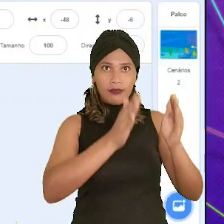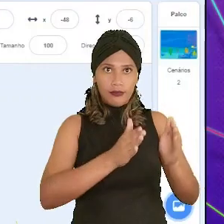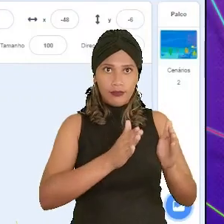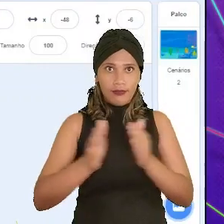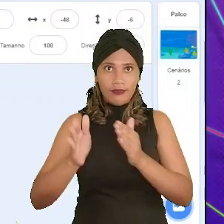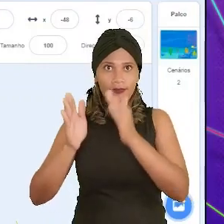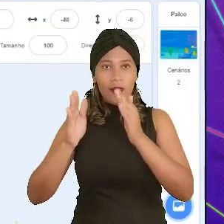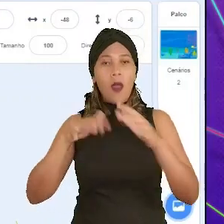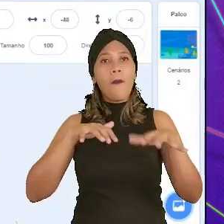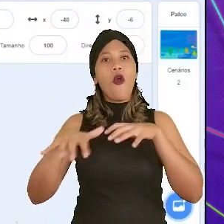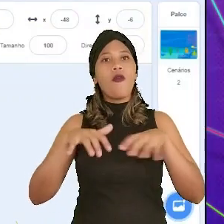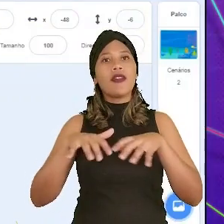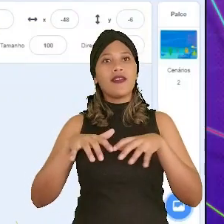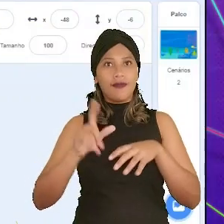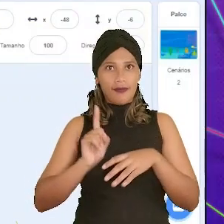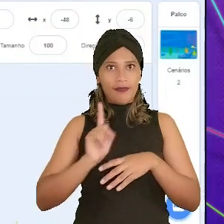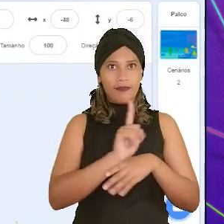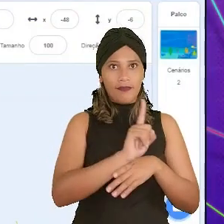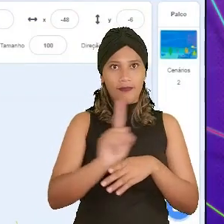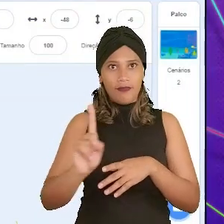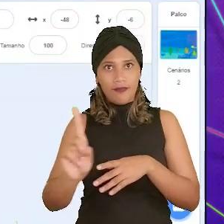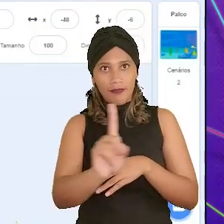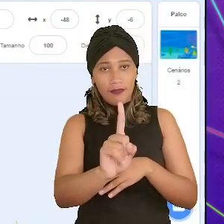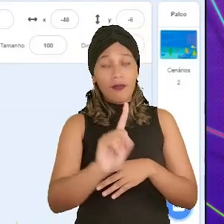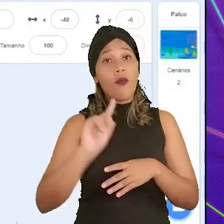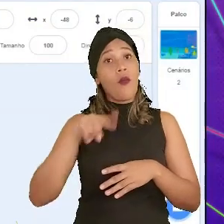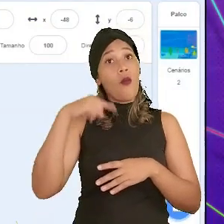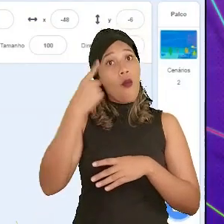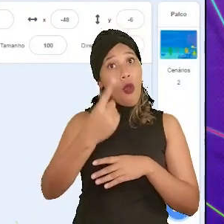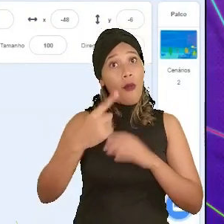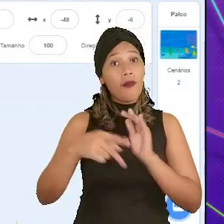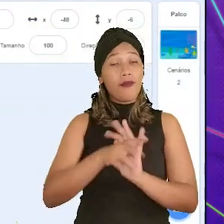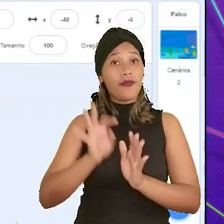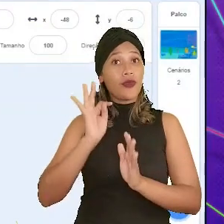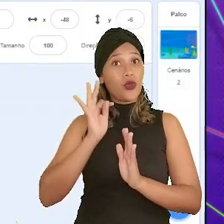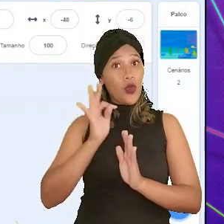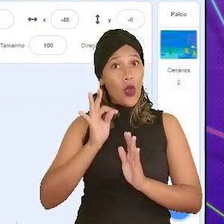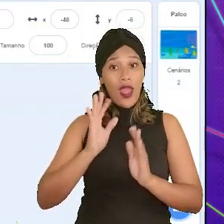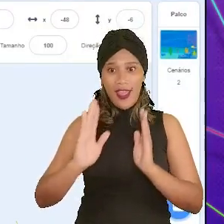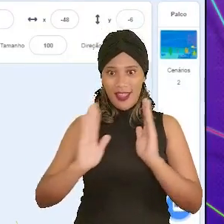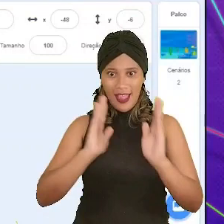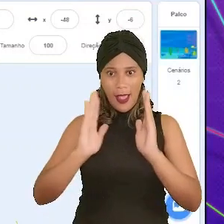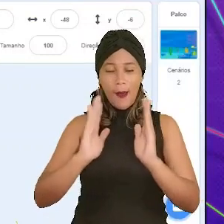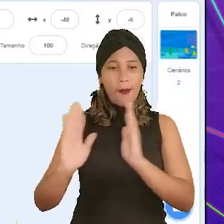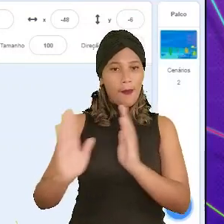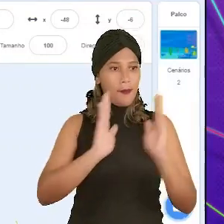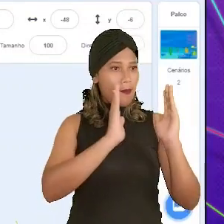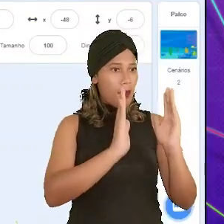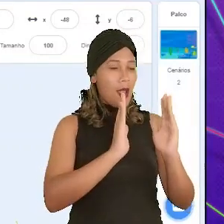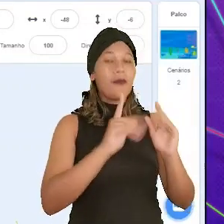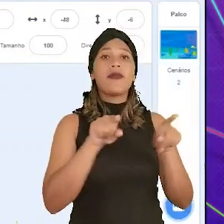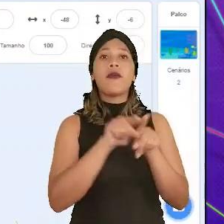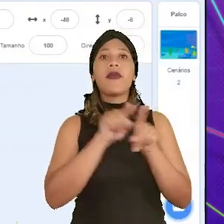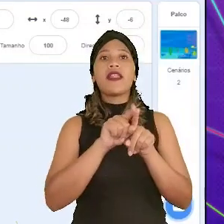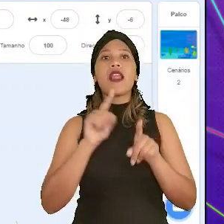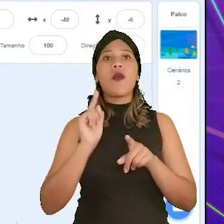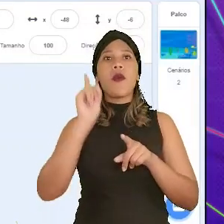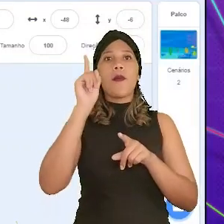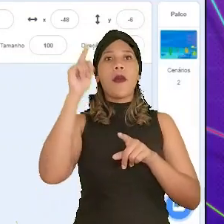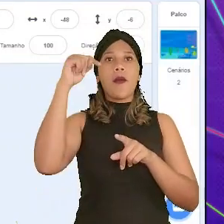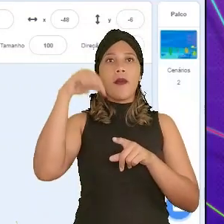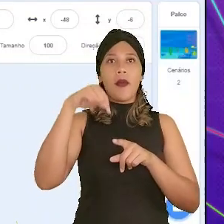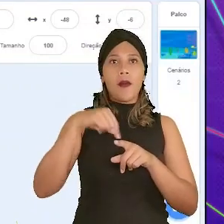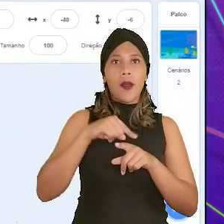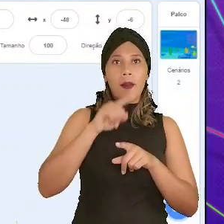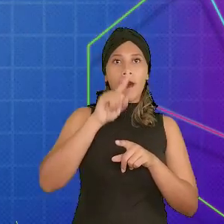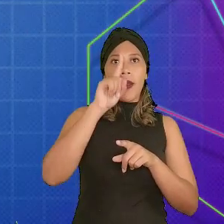direção para a completa movimentação do nosso ator. No próximo segmento do tutorial, temos a implementação das outras direções